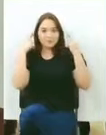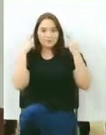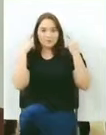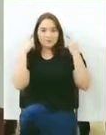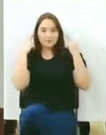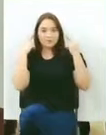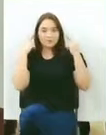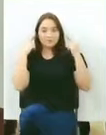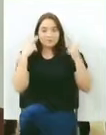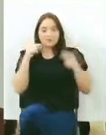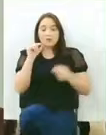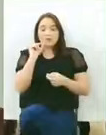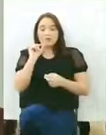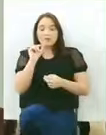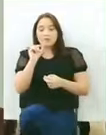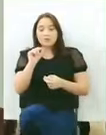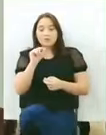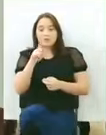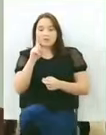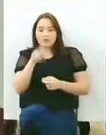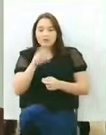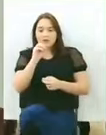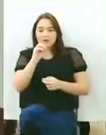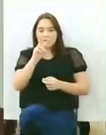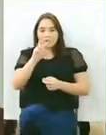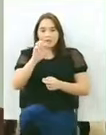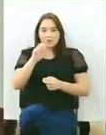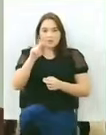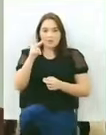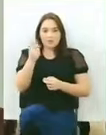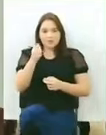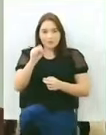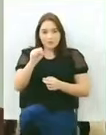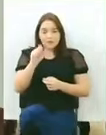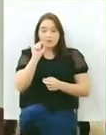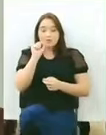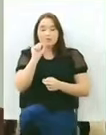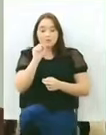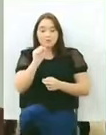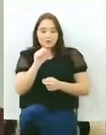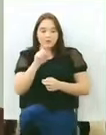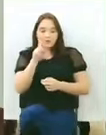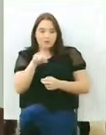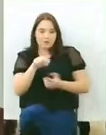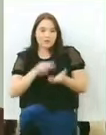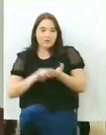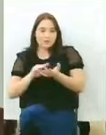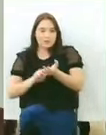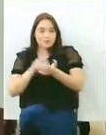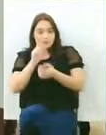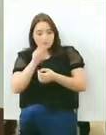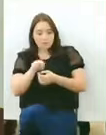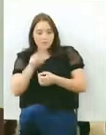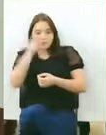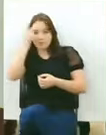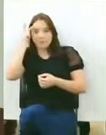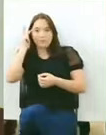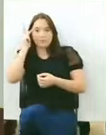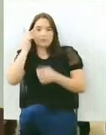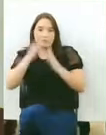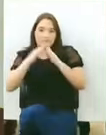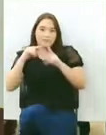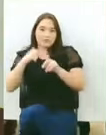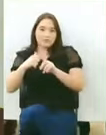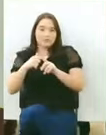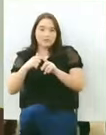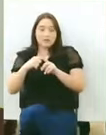ovelhas. E uma das palavras que é traduzida por ovelhas ali é as minhas ovelhinhas. Essa